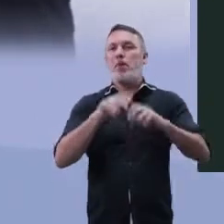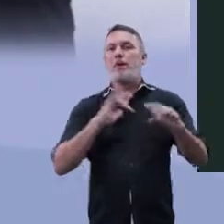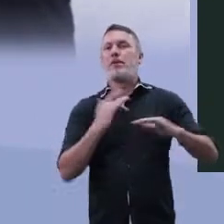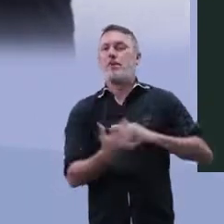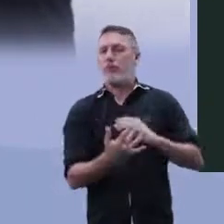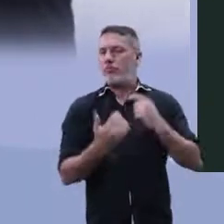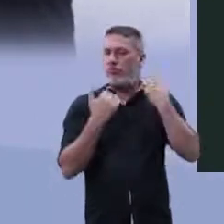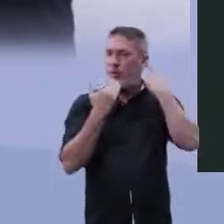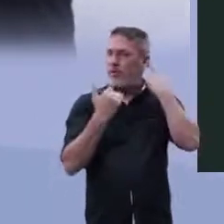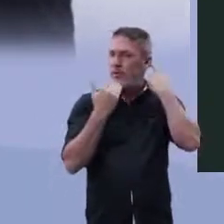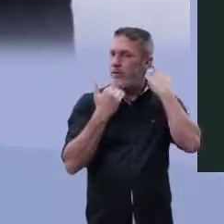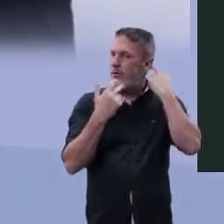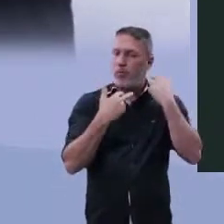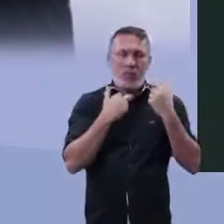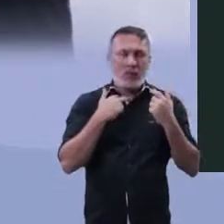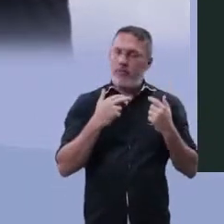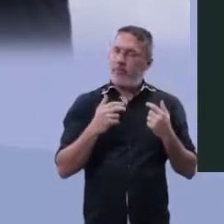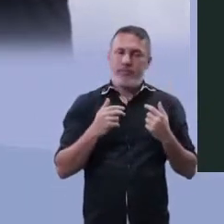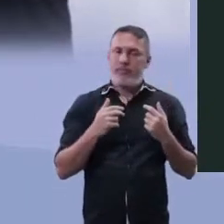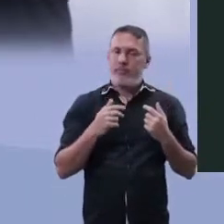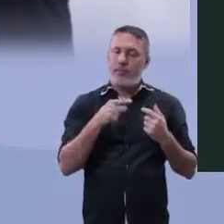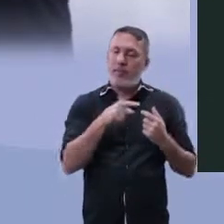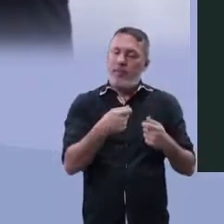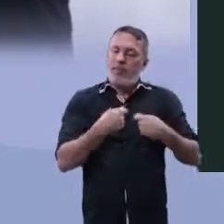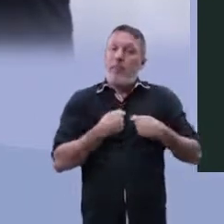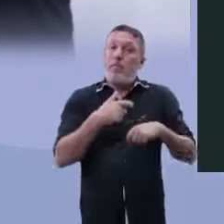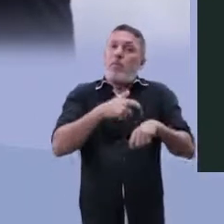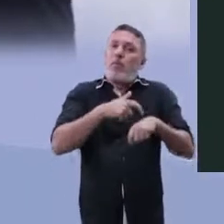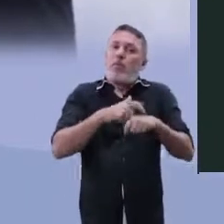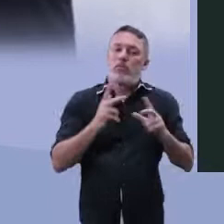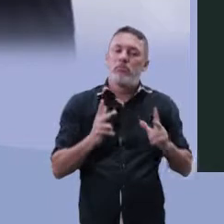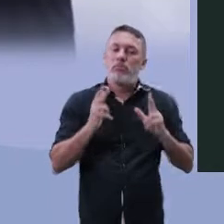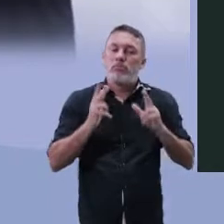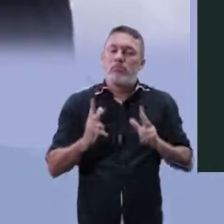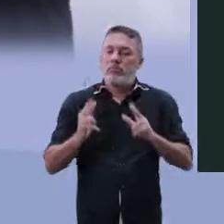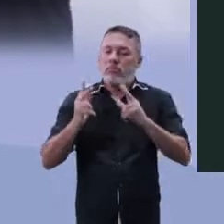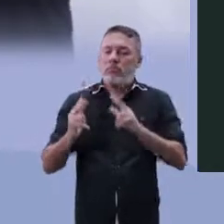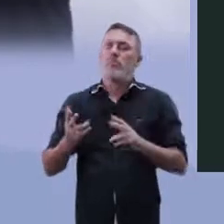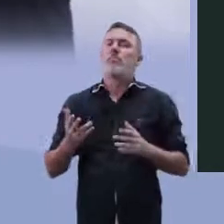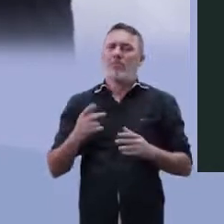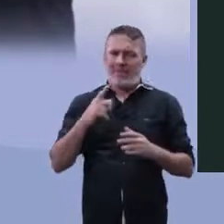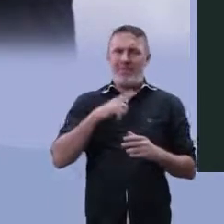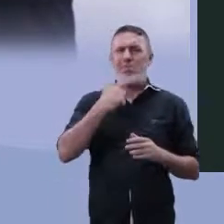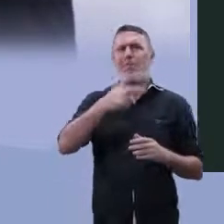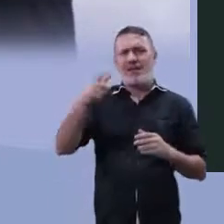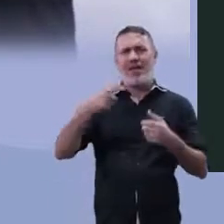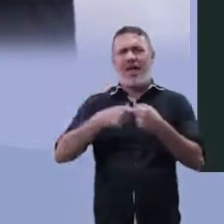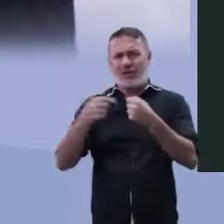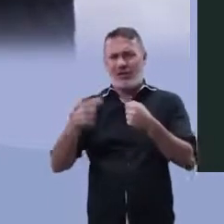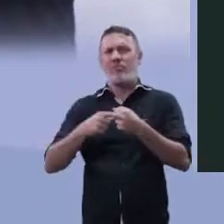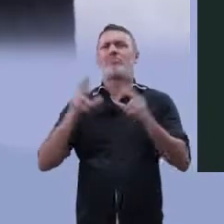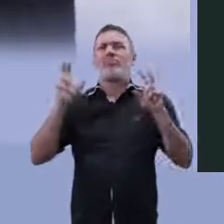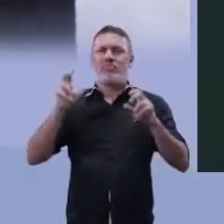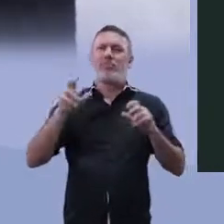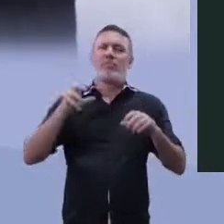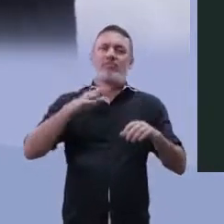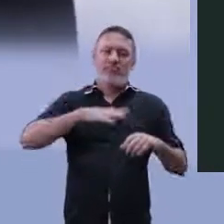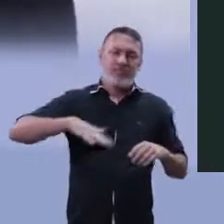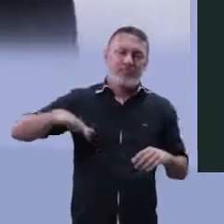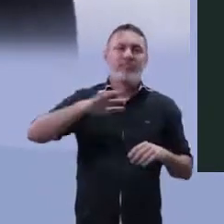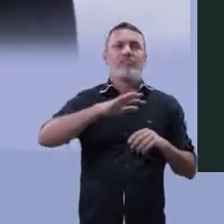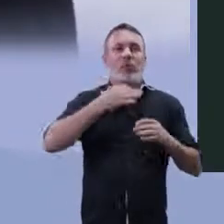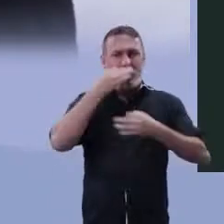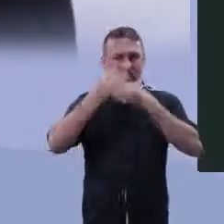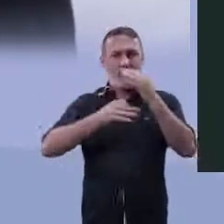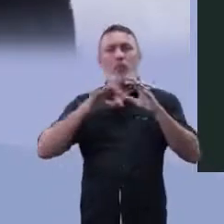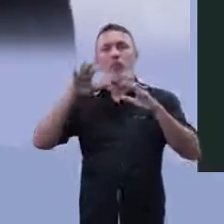né, nas redes sociais. Então, esse é um elemento que vale a pena vocês também pesquisarem um pouco mais, tem muitos artigos sobre isso